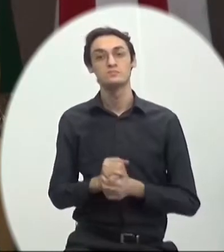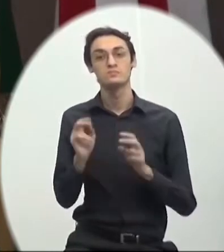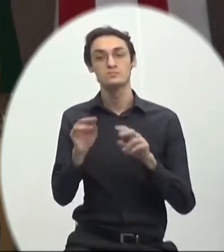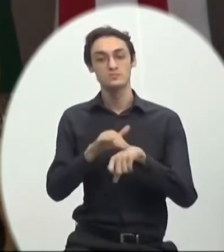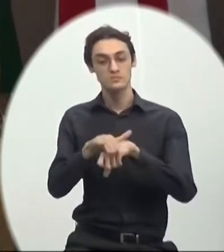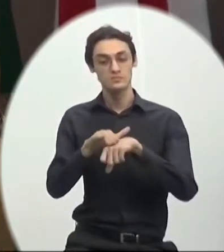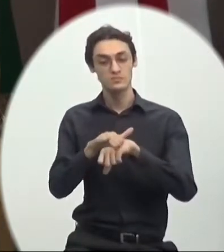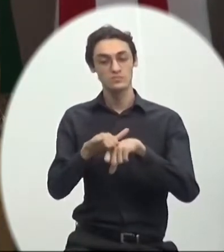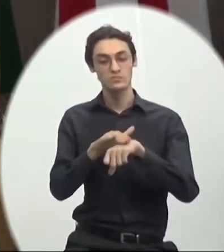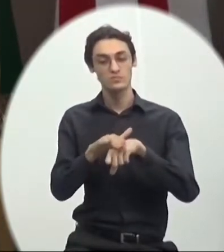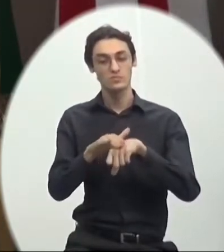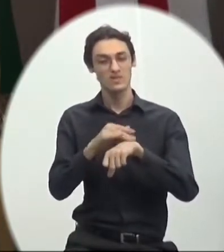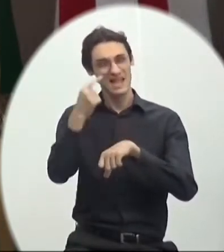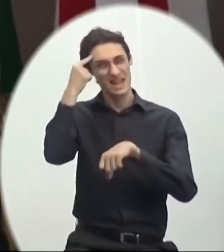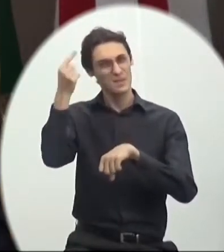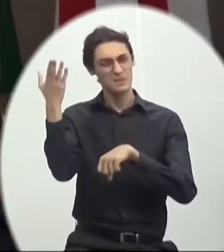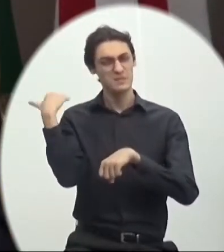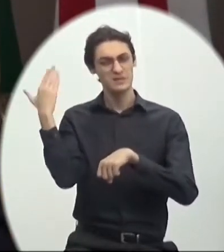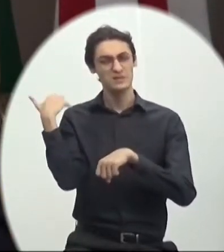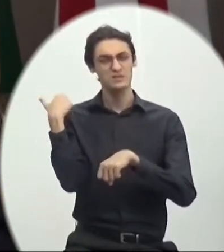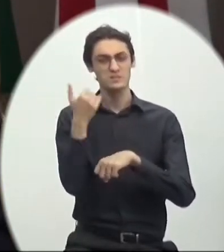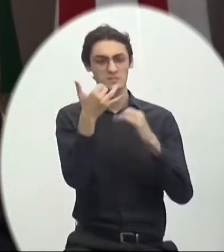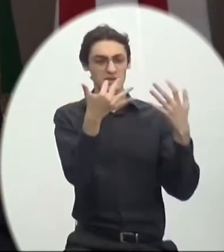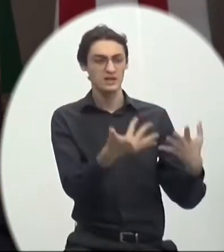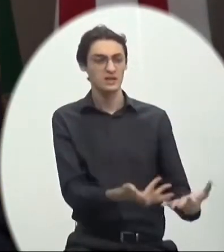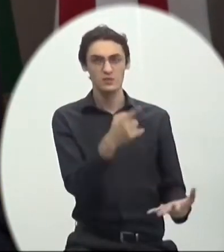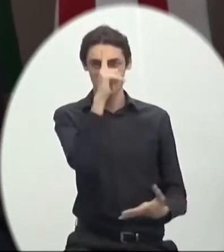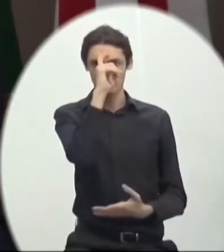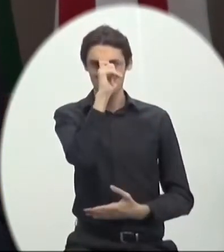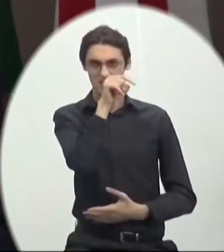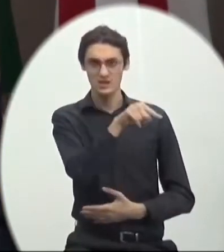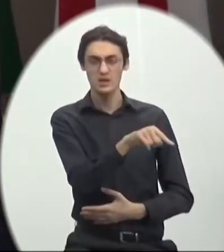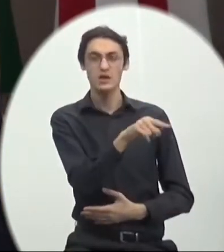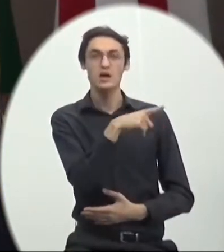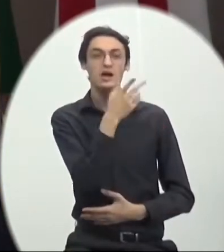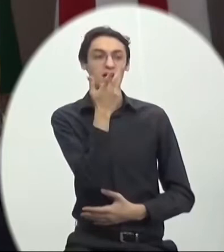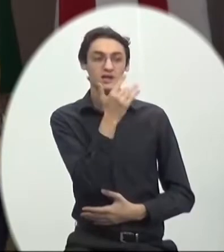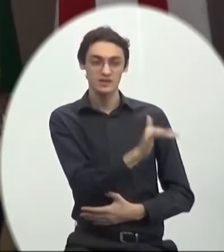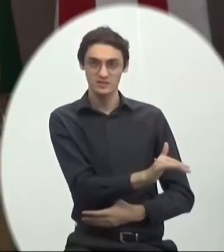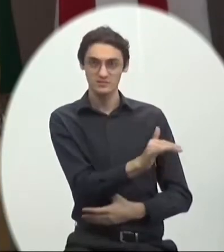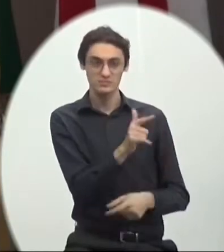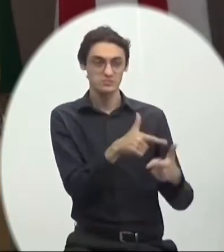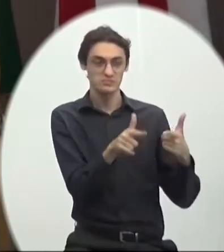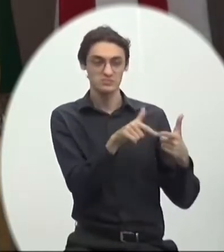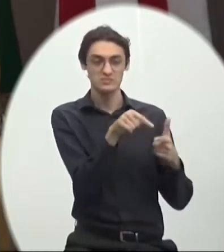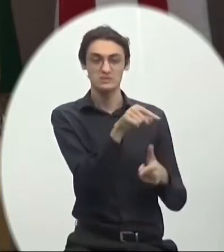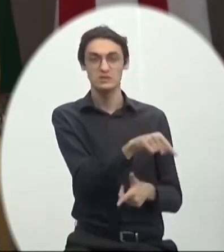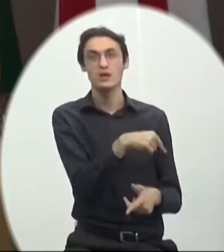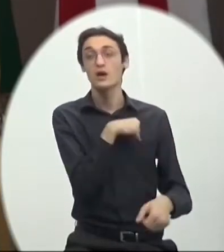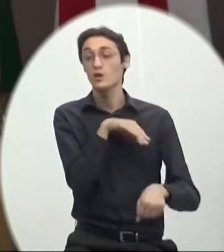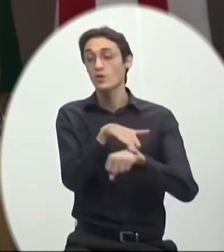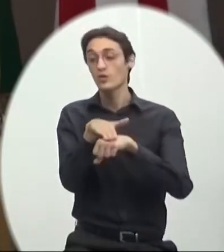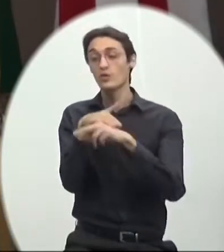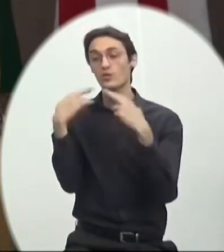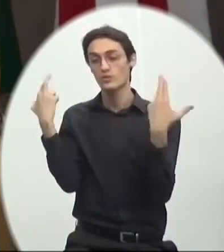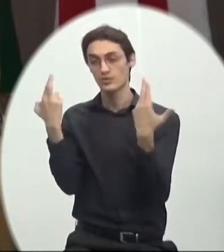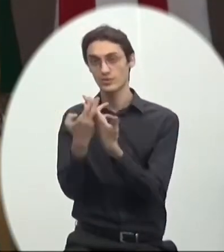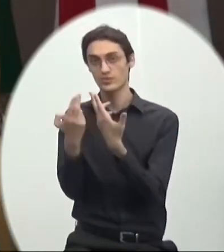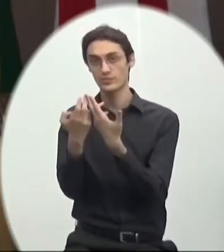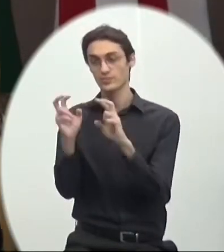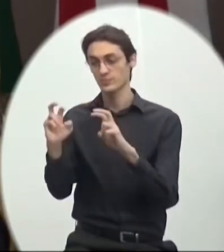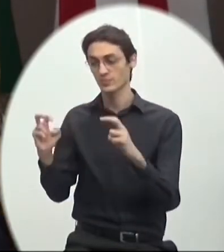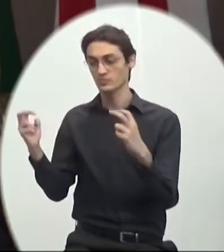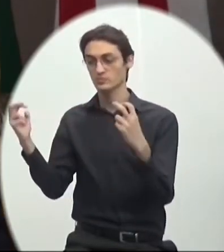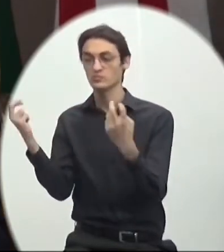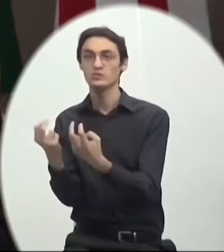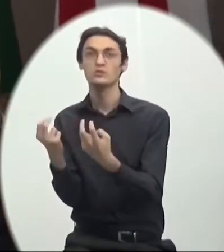criança do Santa Catarina. E participando dessa reunião, na qual vai ter outra reunião